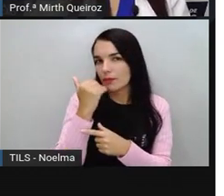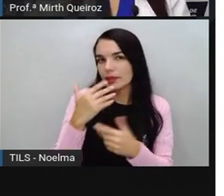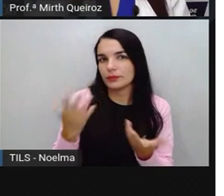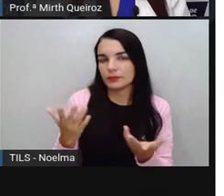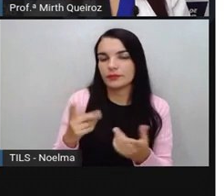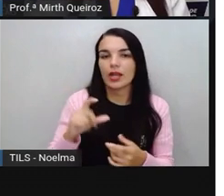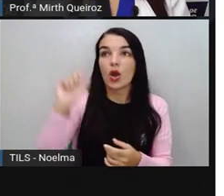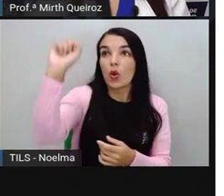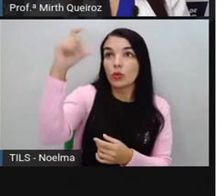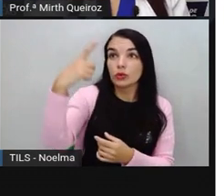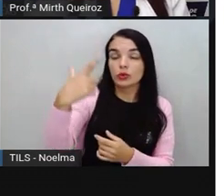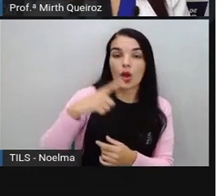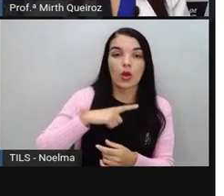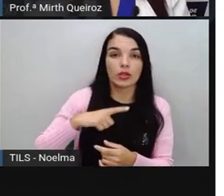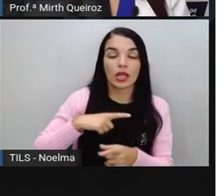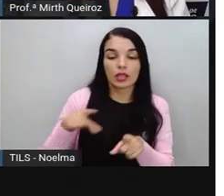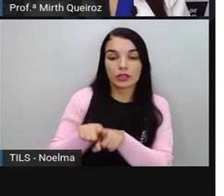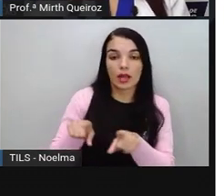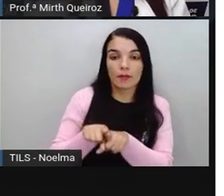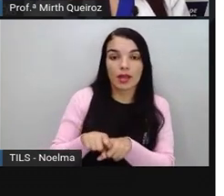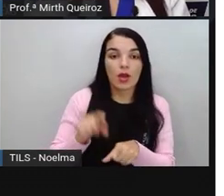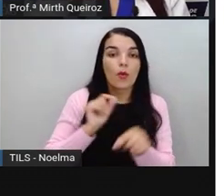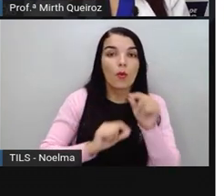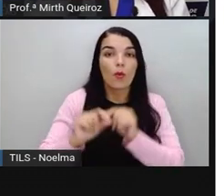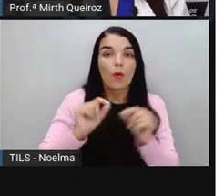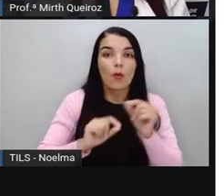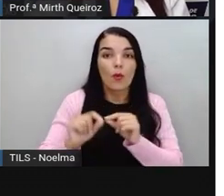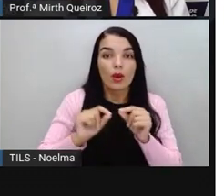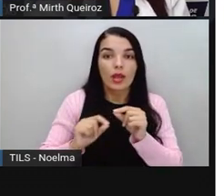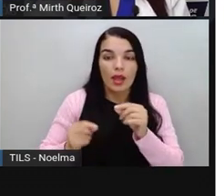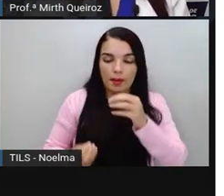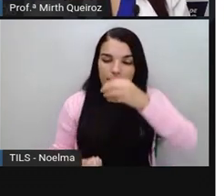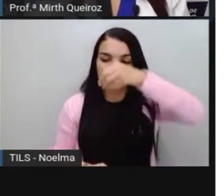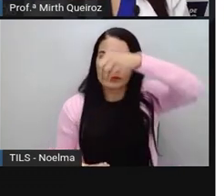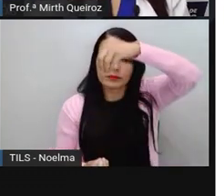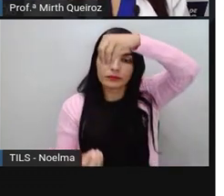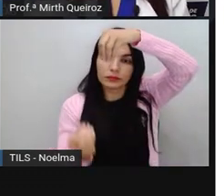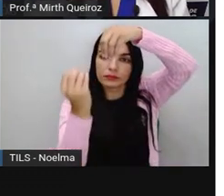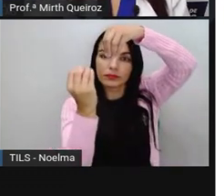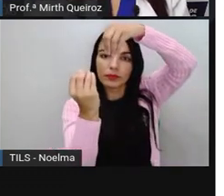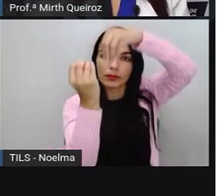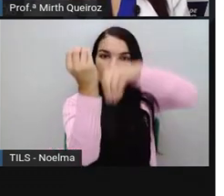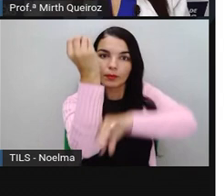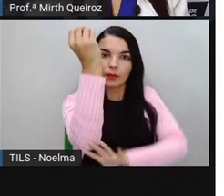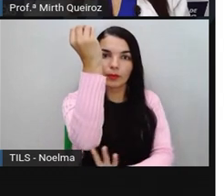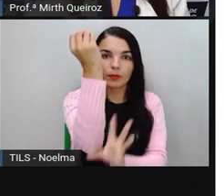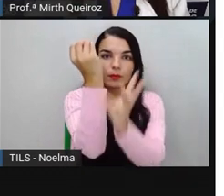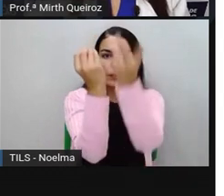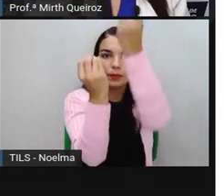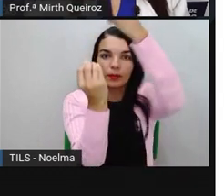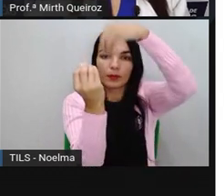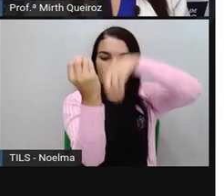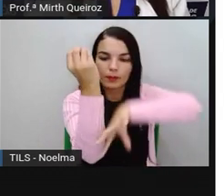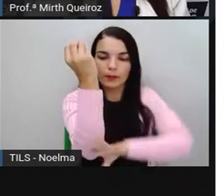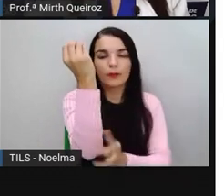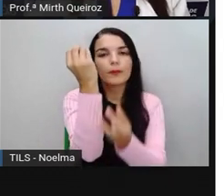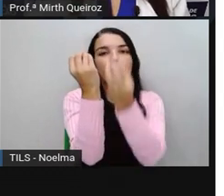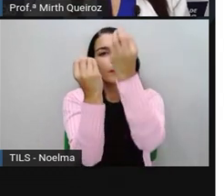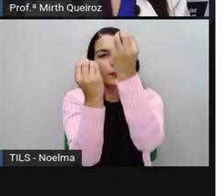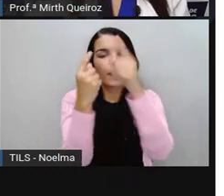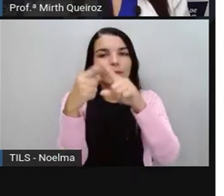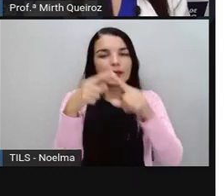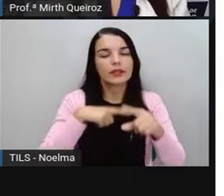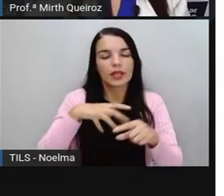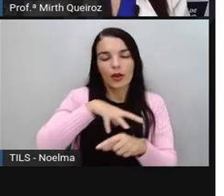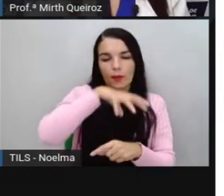O sol também ajuda no processo de fotossíntese das plantas, né? A gente precisa de oxigênio, e as plantas produzem o oxigênio